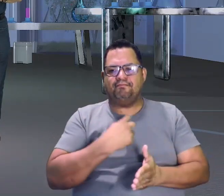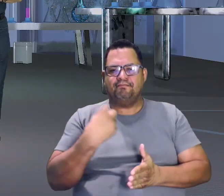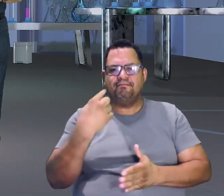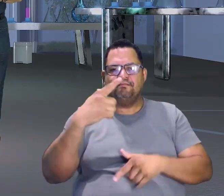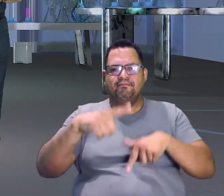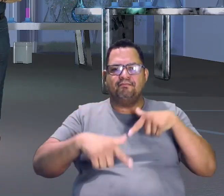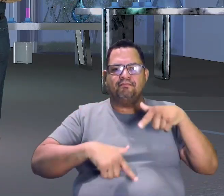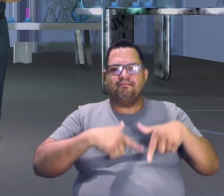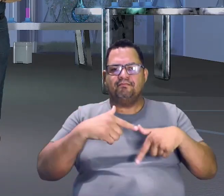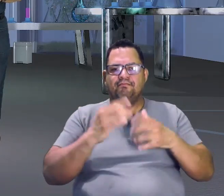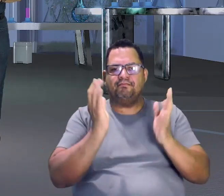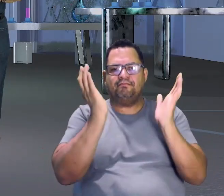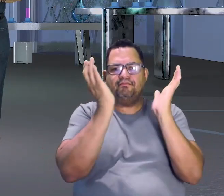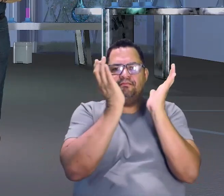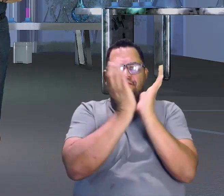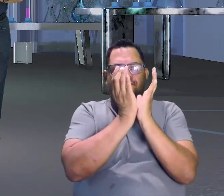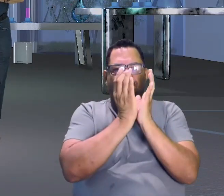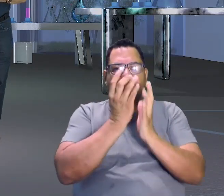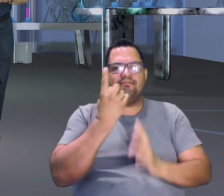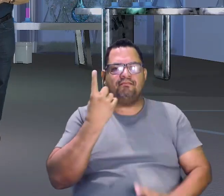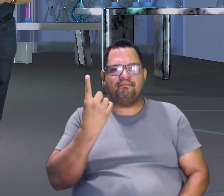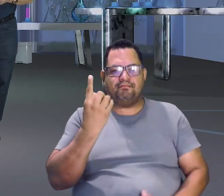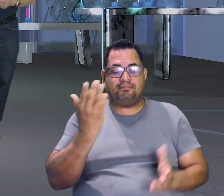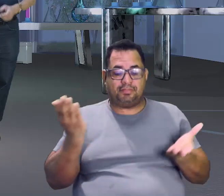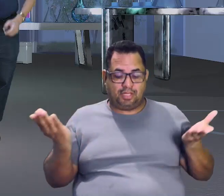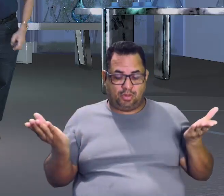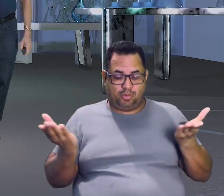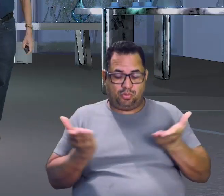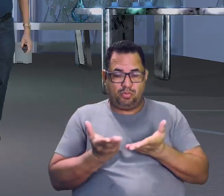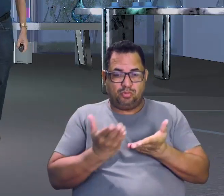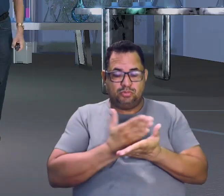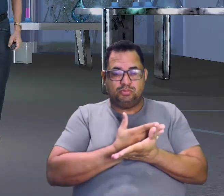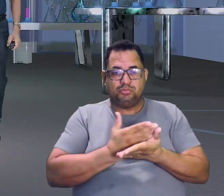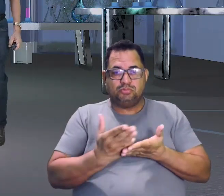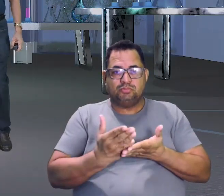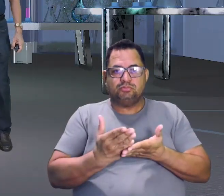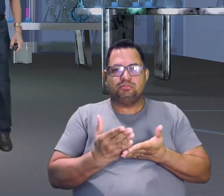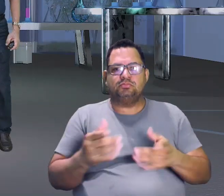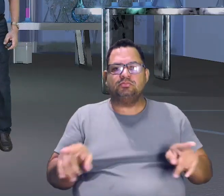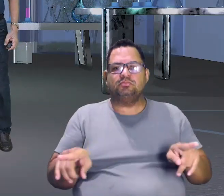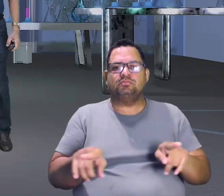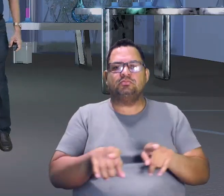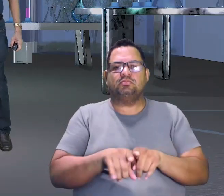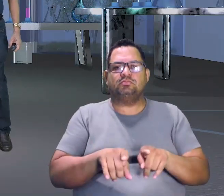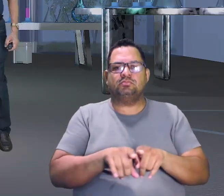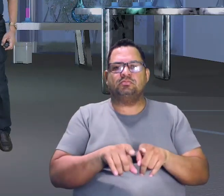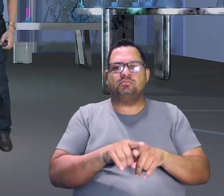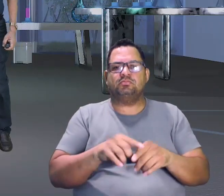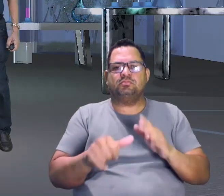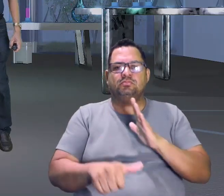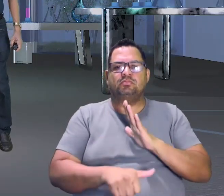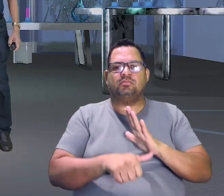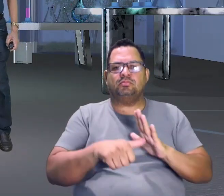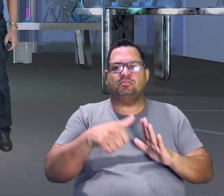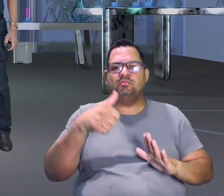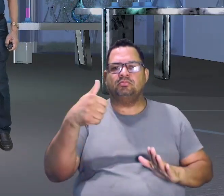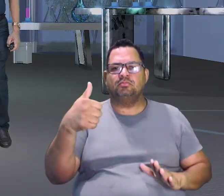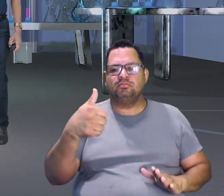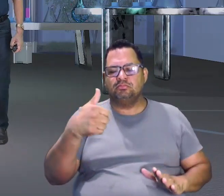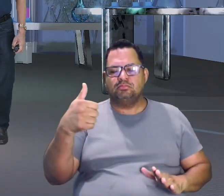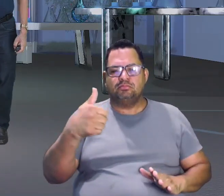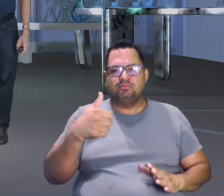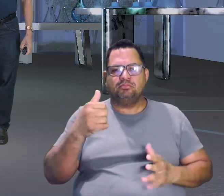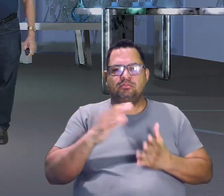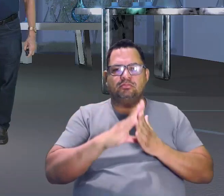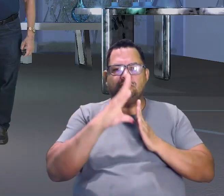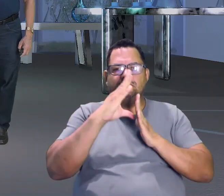na unidade 1, que se inicia nessa data. E aí nós vamos estar vendo também já os nossos primeiros conteúdos, trazendo